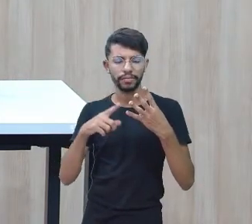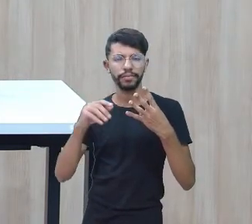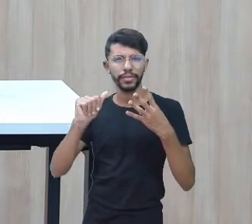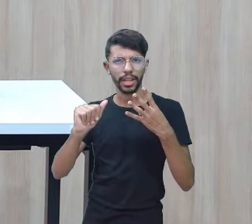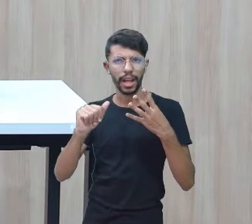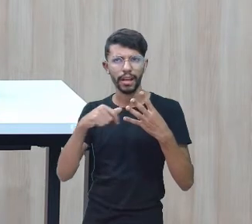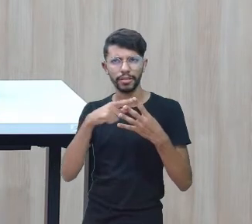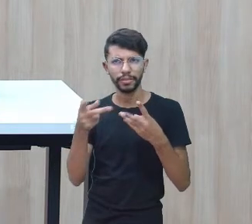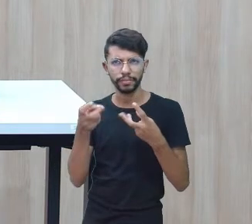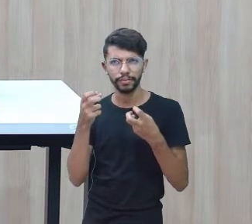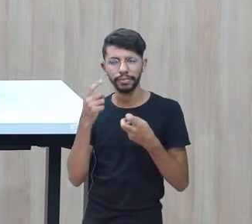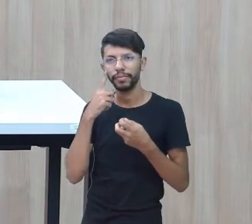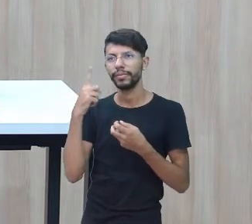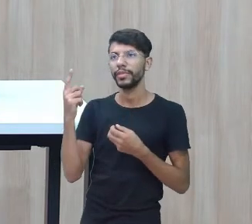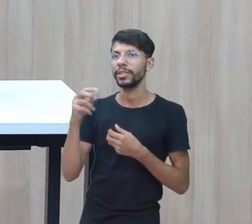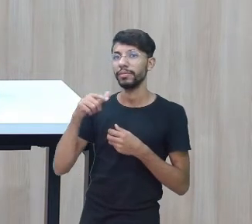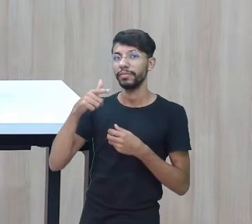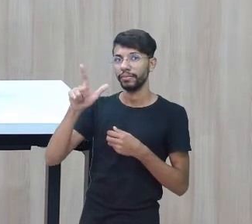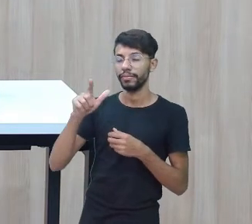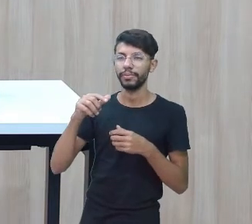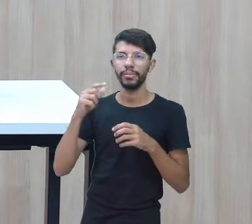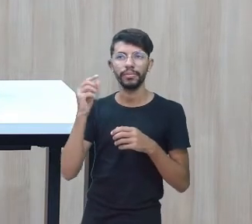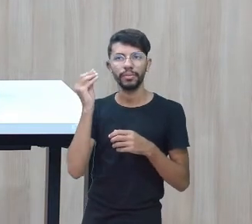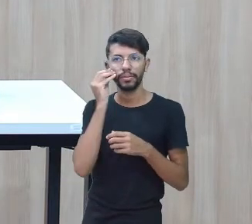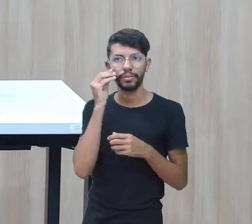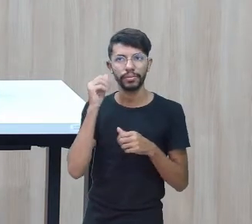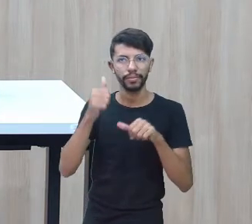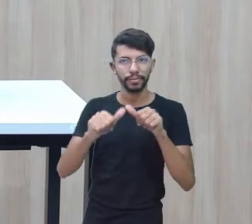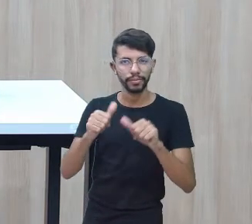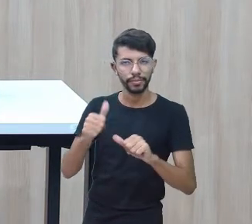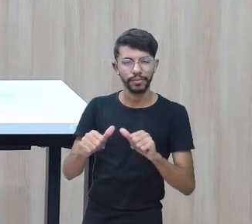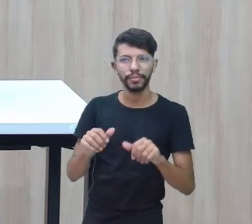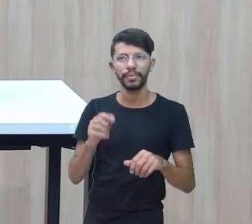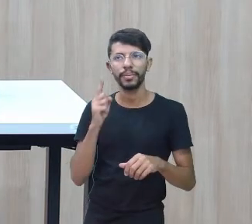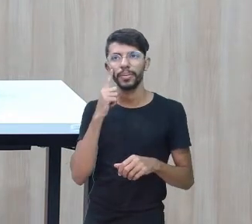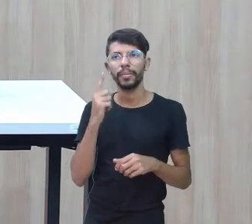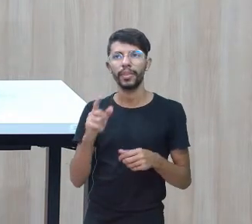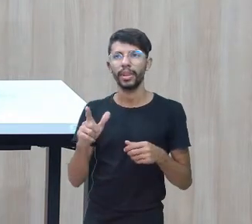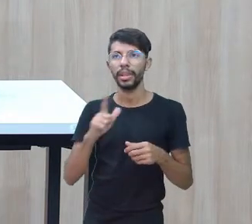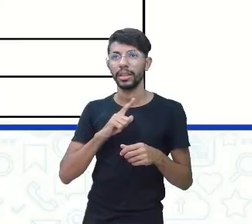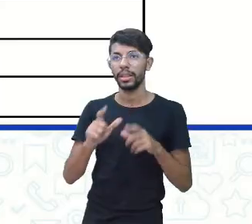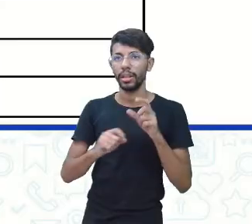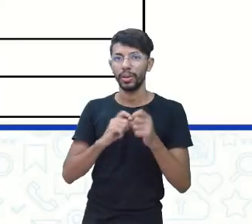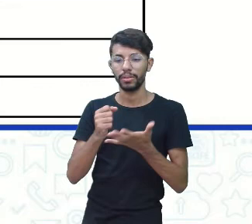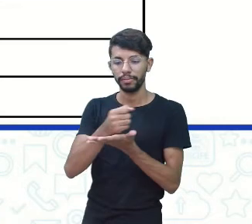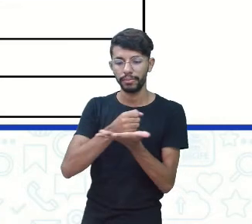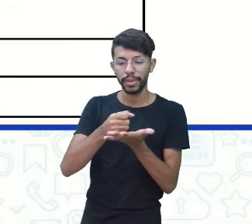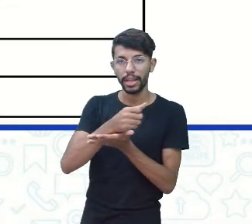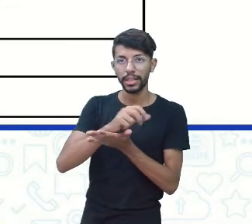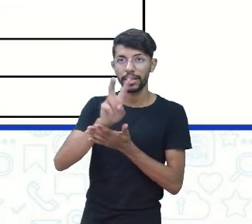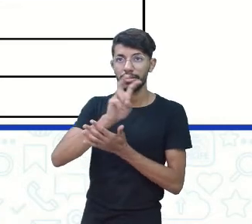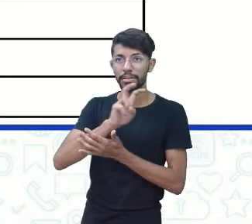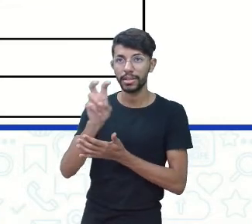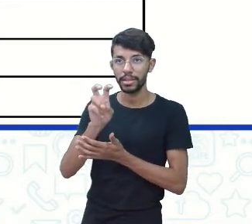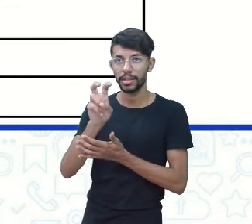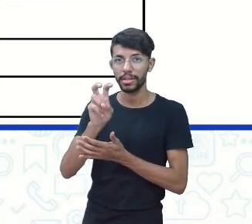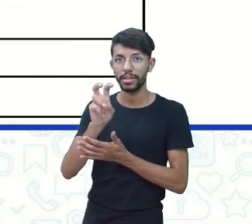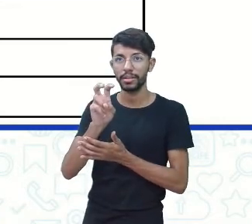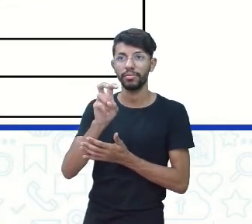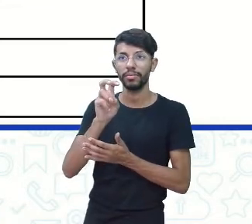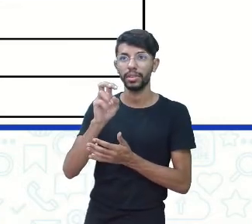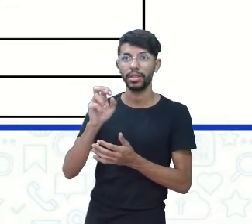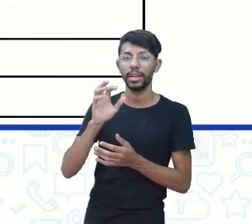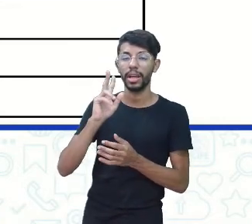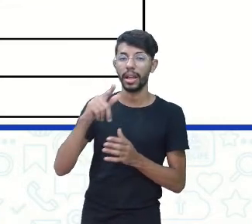um próximo para ver se vocês conseguem analisar. Aqui a gente tem 5 lados na base, né? Então, a gente tem um